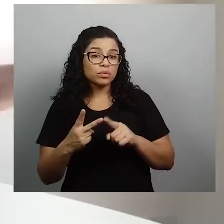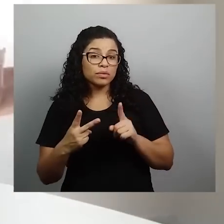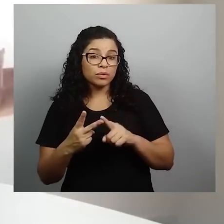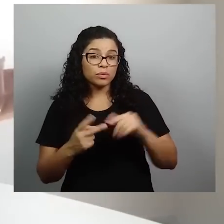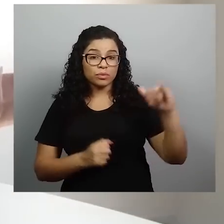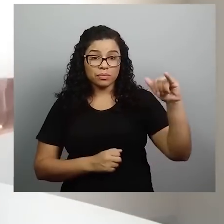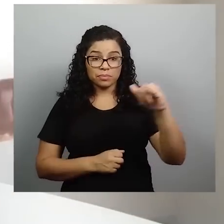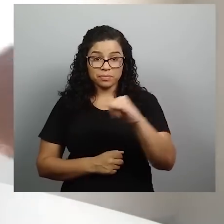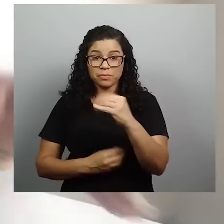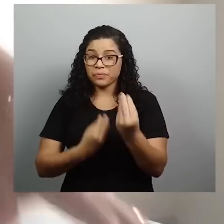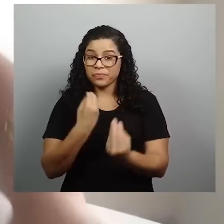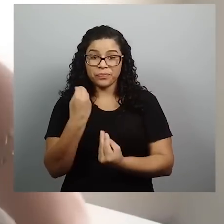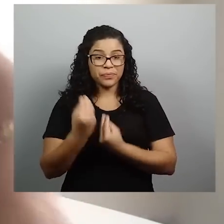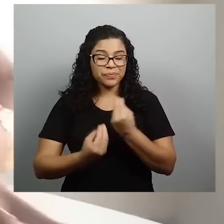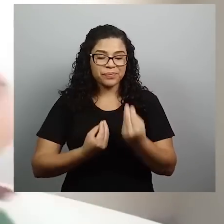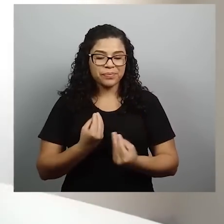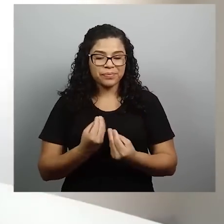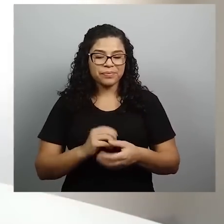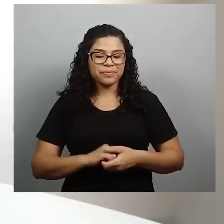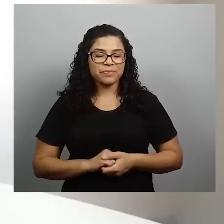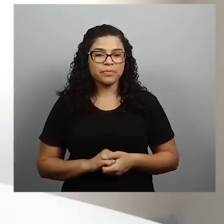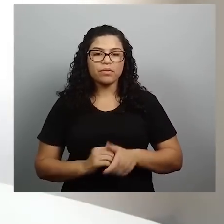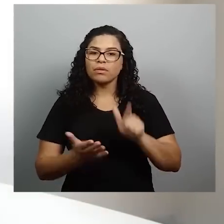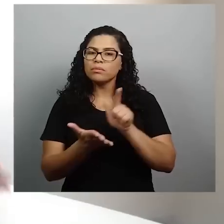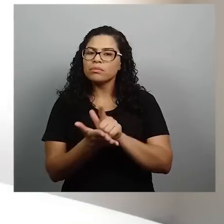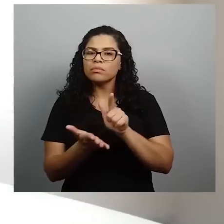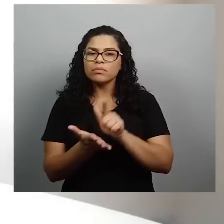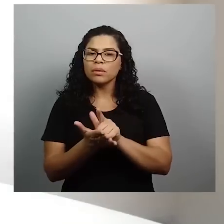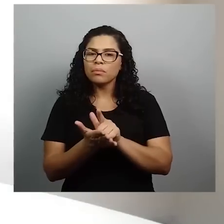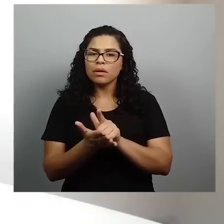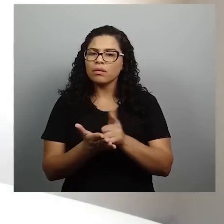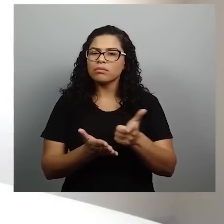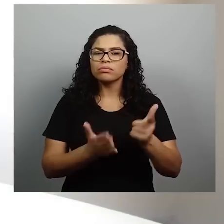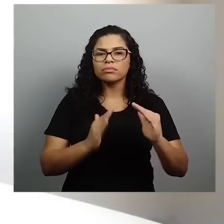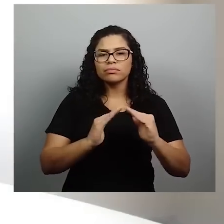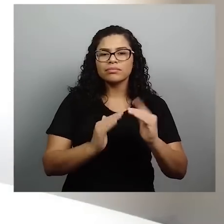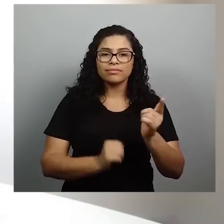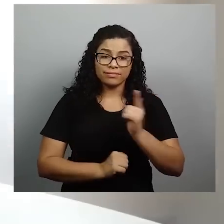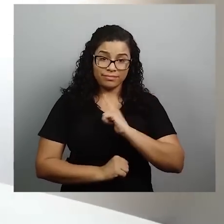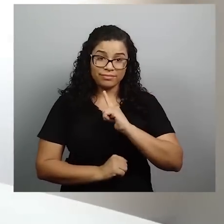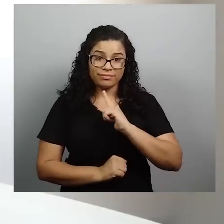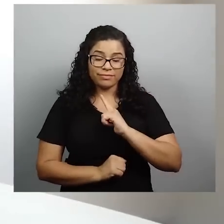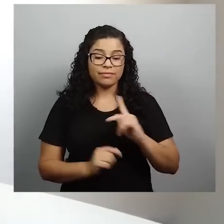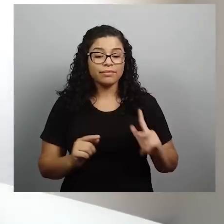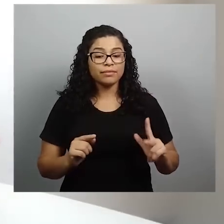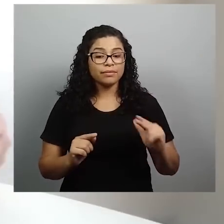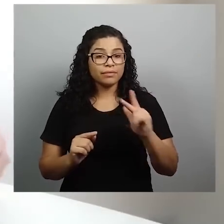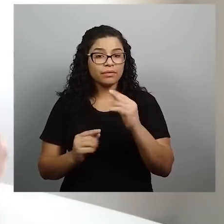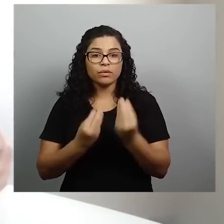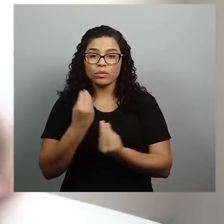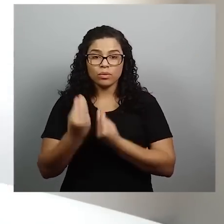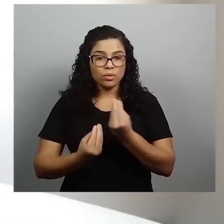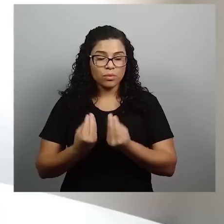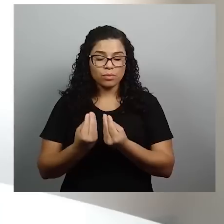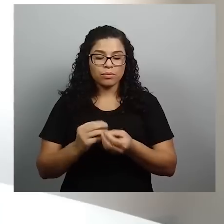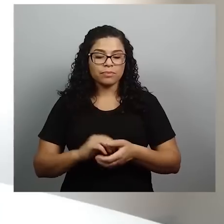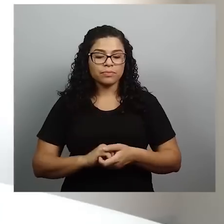outro modelo de planador, você vai pegar uma folha qualquer e vai